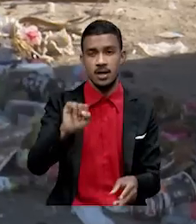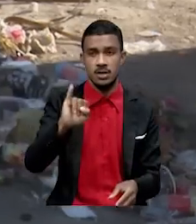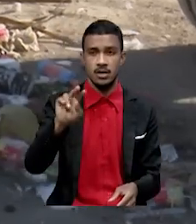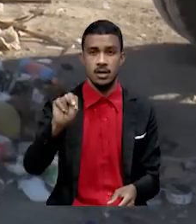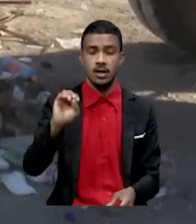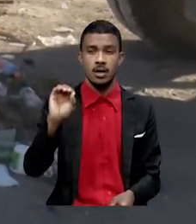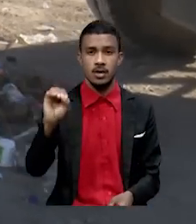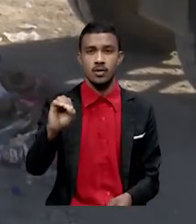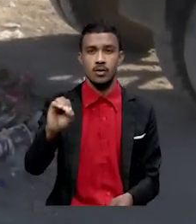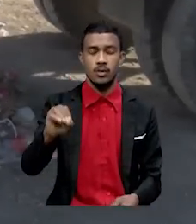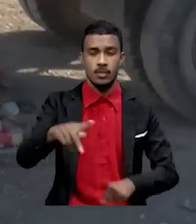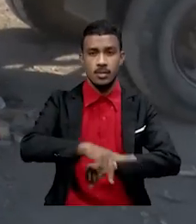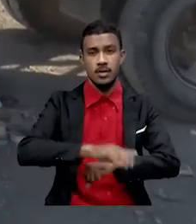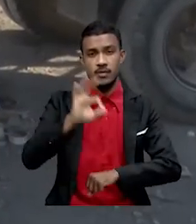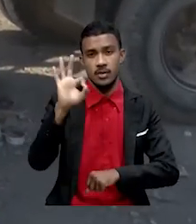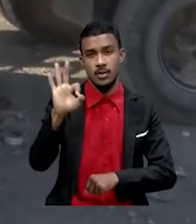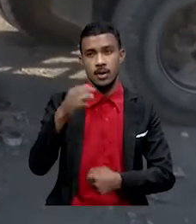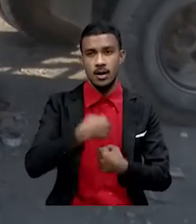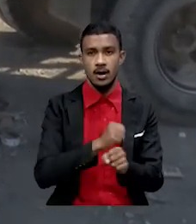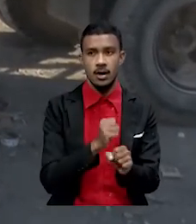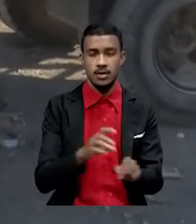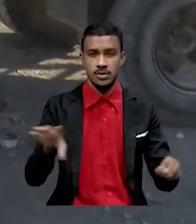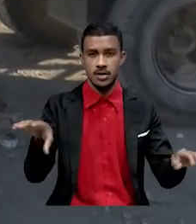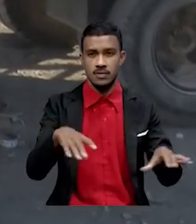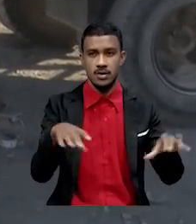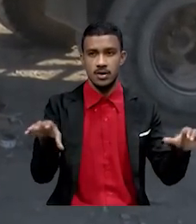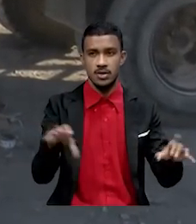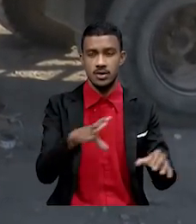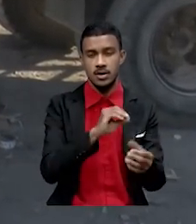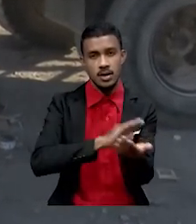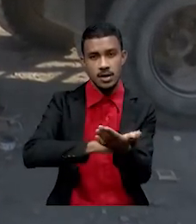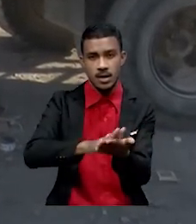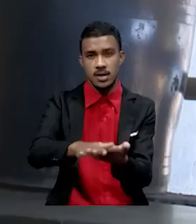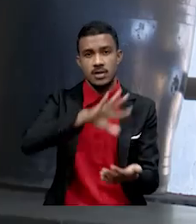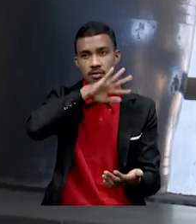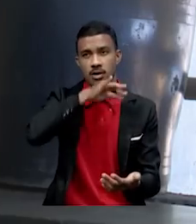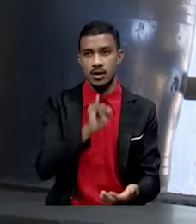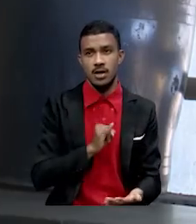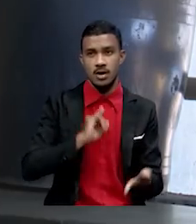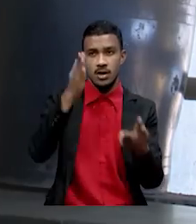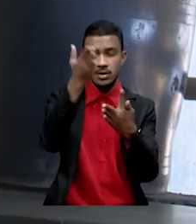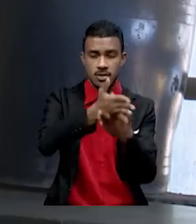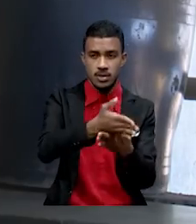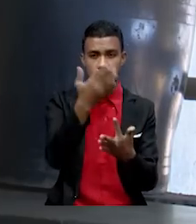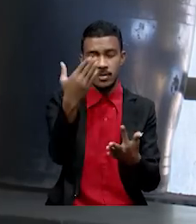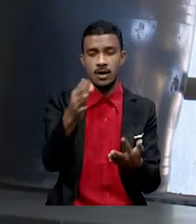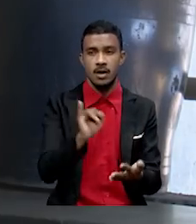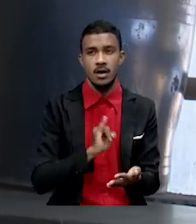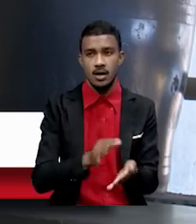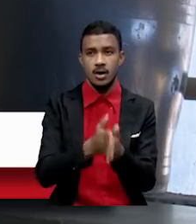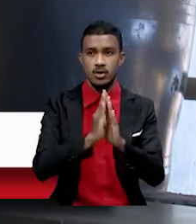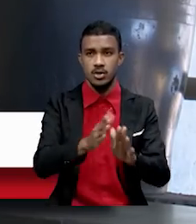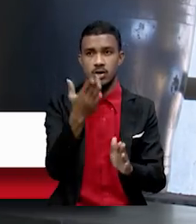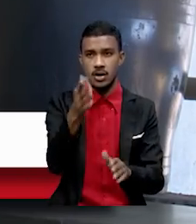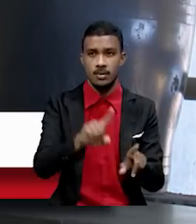Fretilininha, maca alao be, serviço da sapoeira. Então eu tama ianba, maca uso. Eu uso minha,